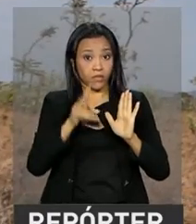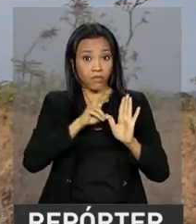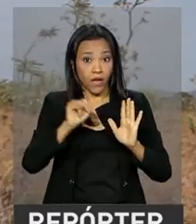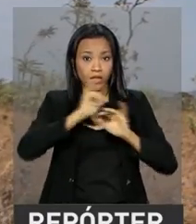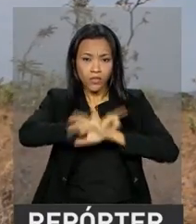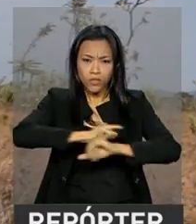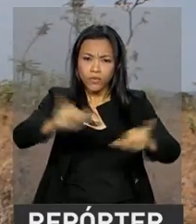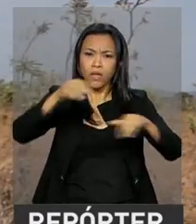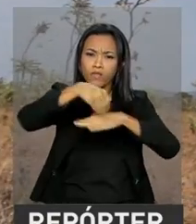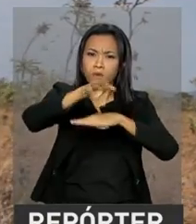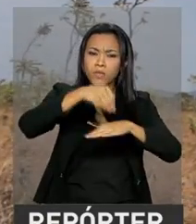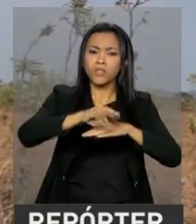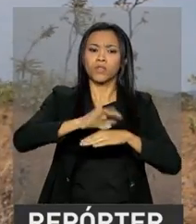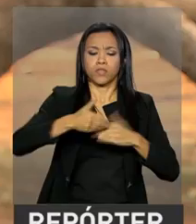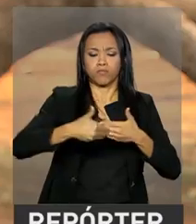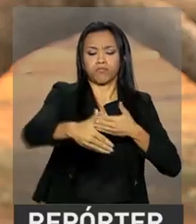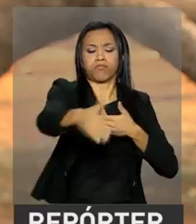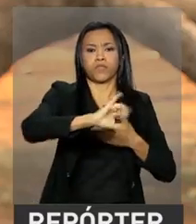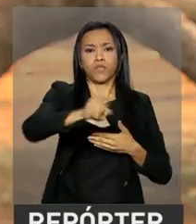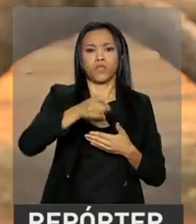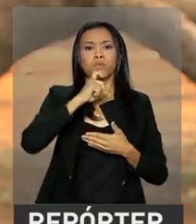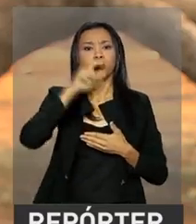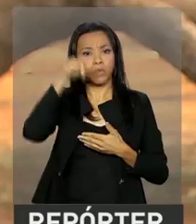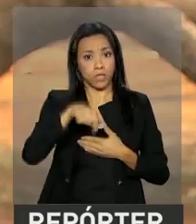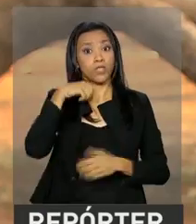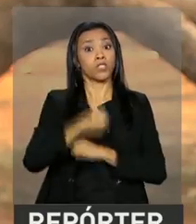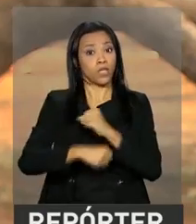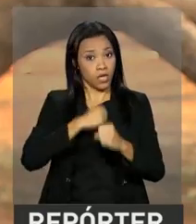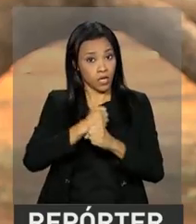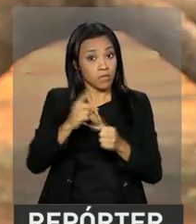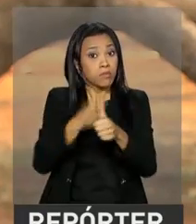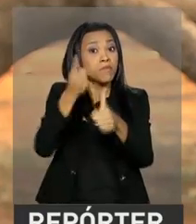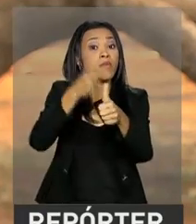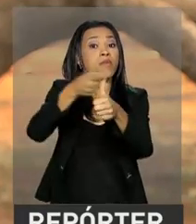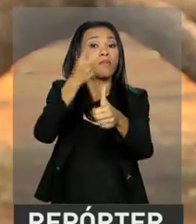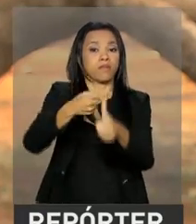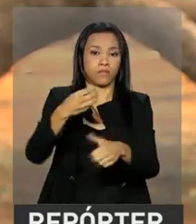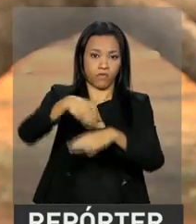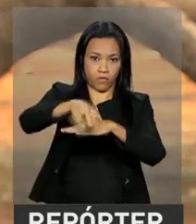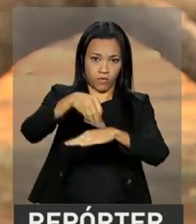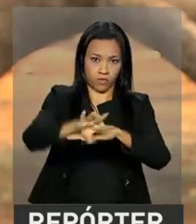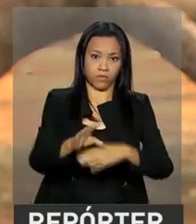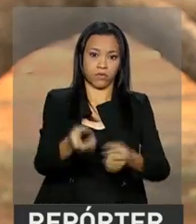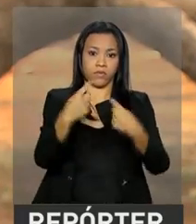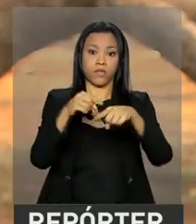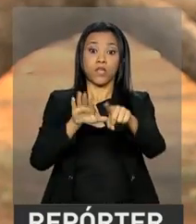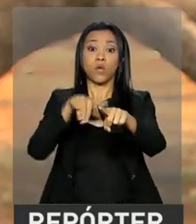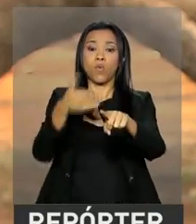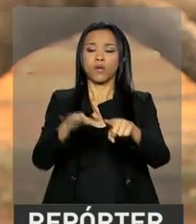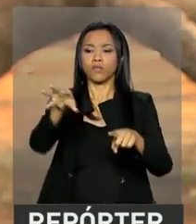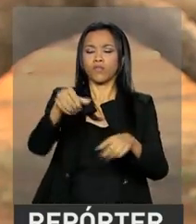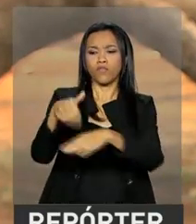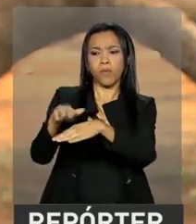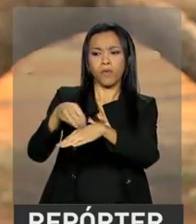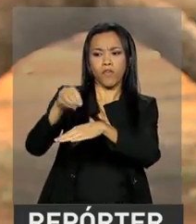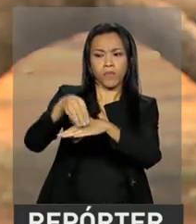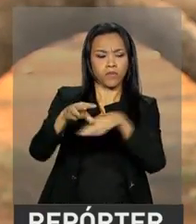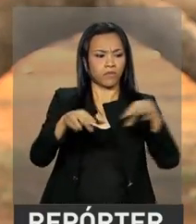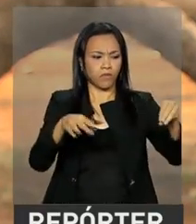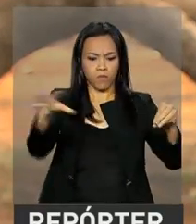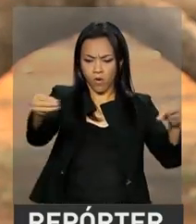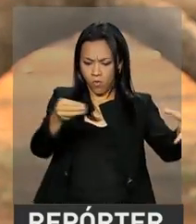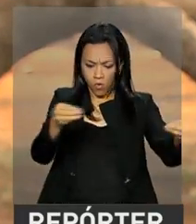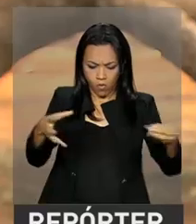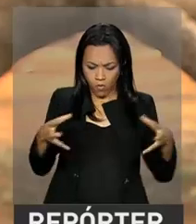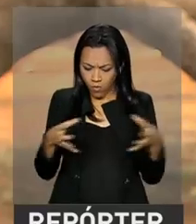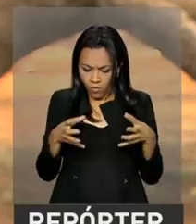desmatada em julho deste ano quando você tem esses dados você qu você consegue cruzar os dados e e e avaliar